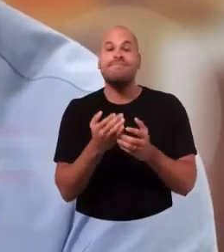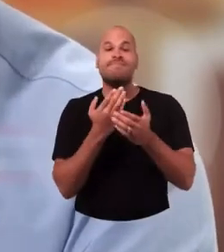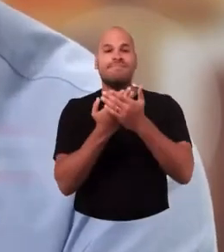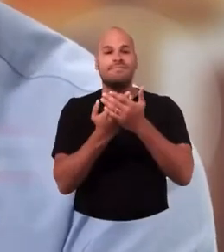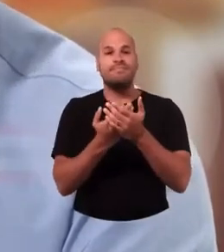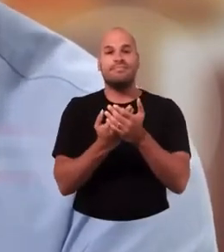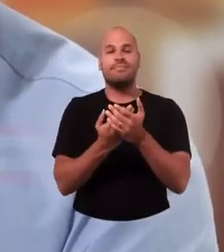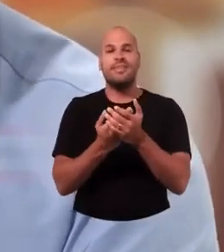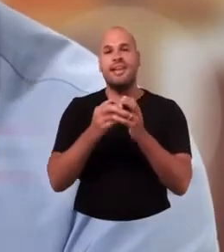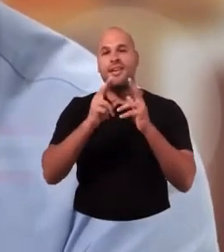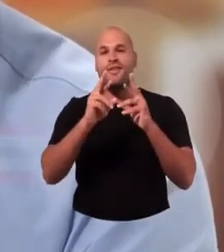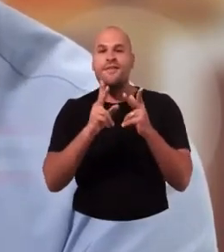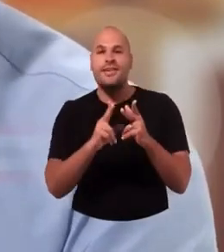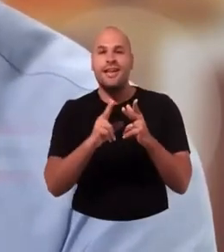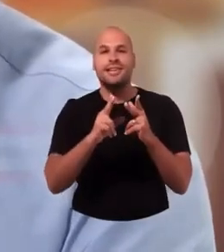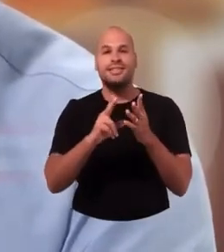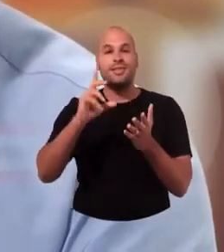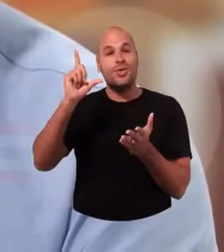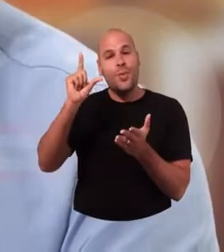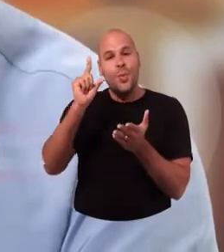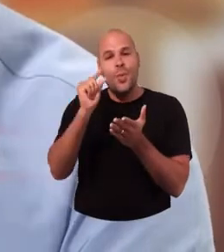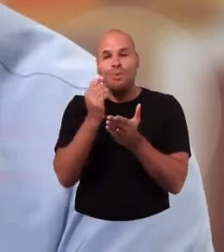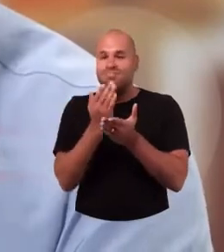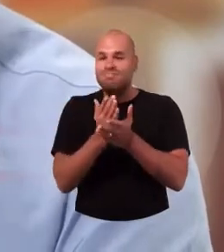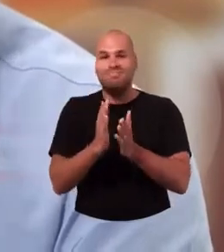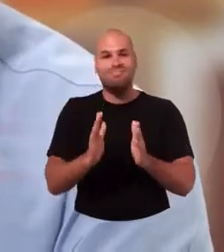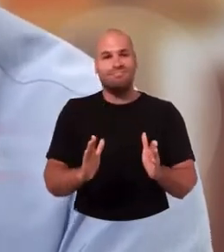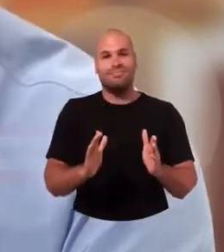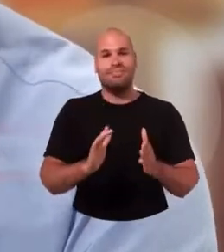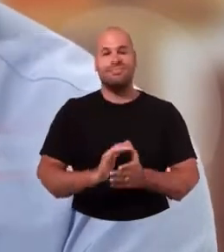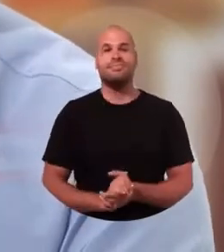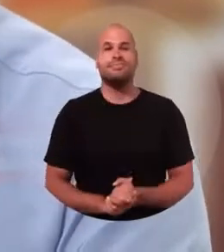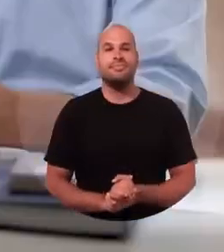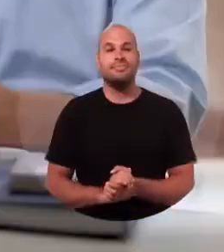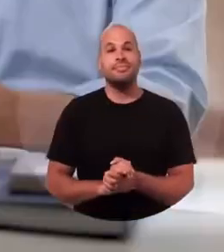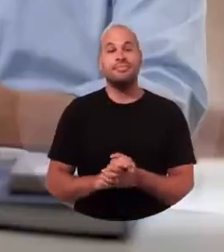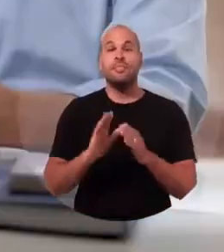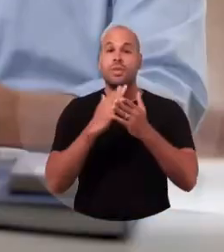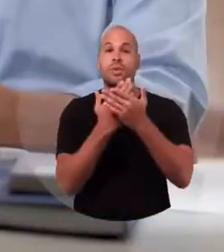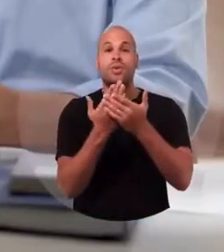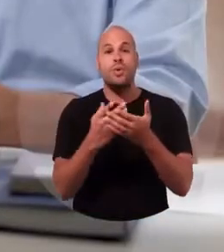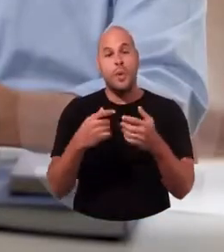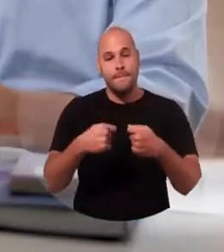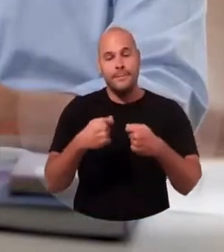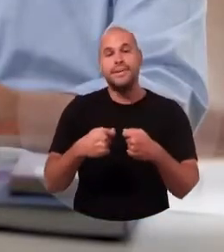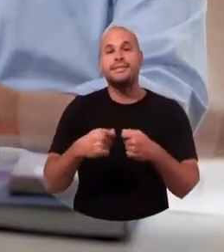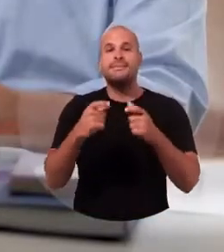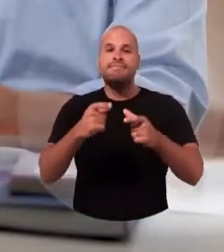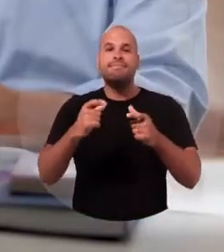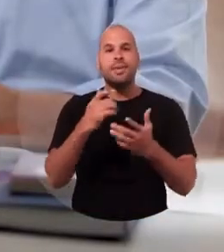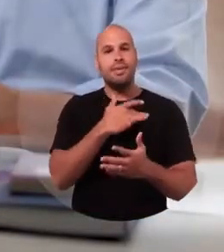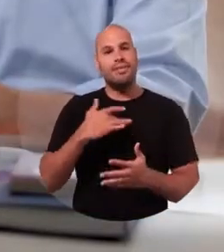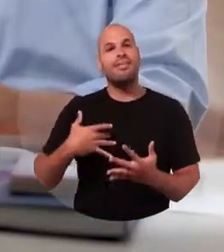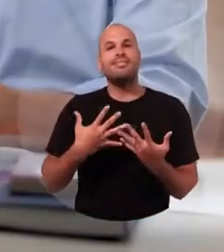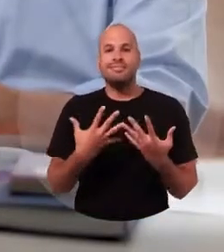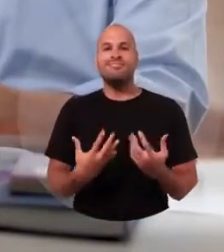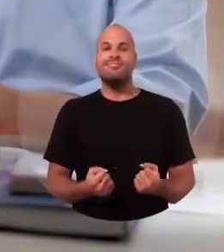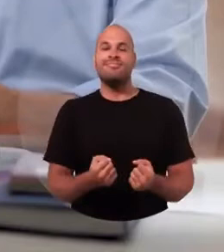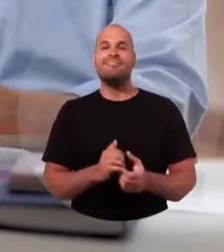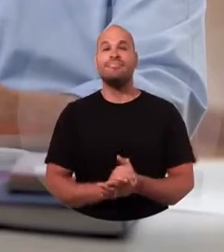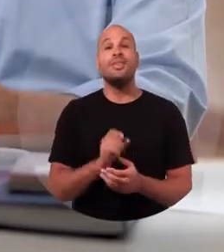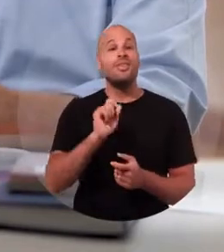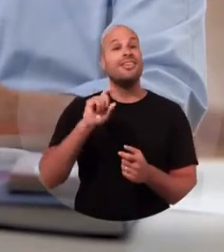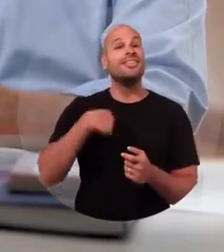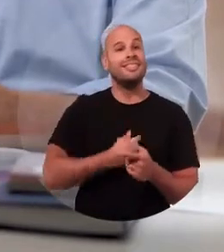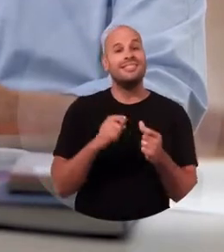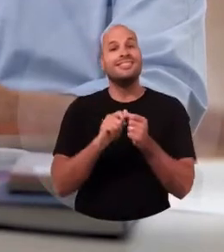de estudar, as diferenças entre eles começam a desaparecer. A escola tem que ter um ambiente saudável e